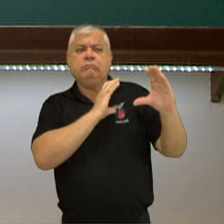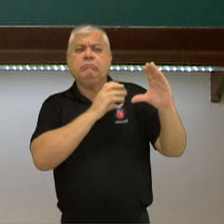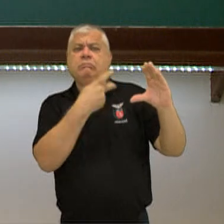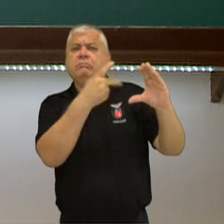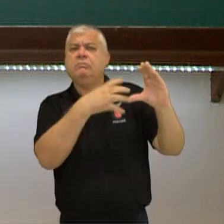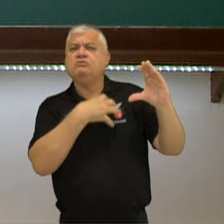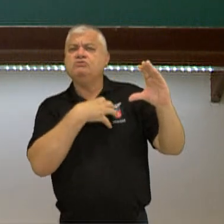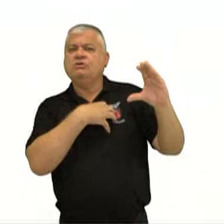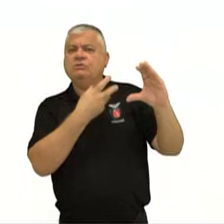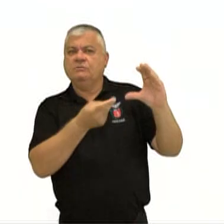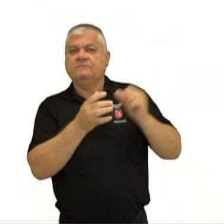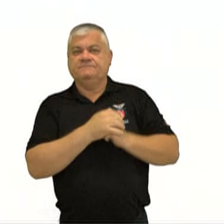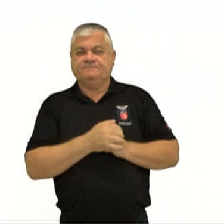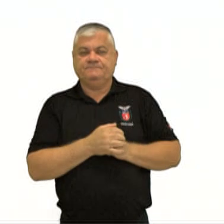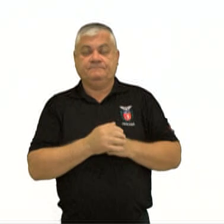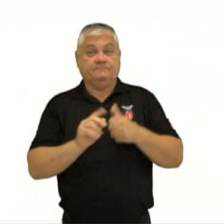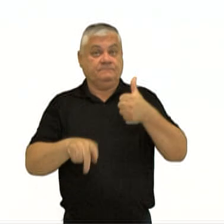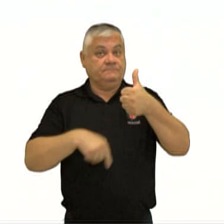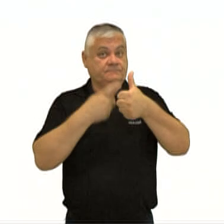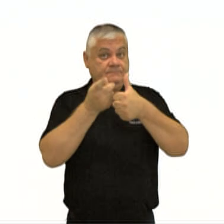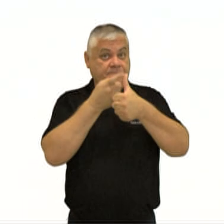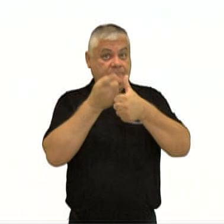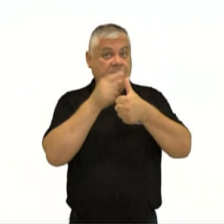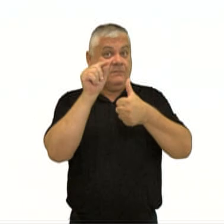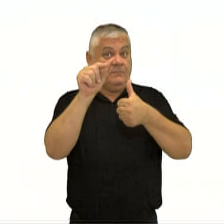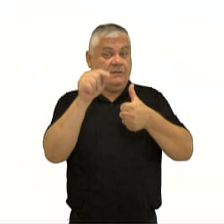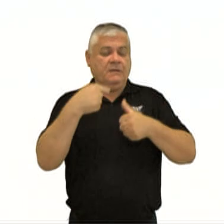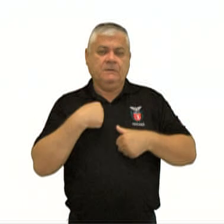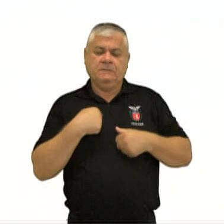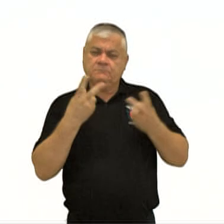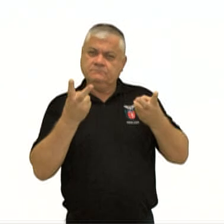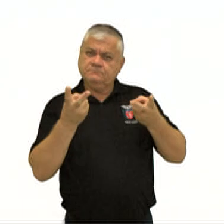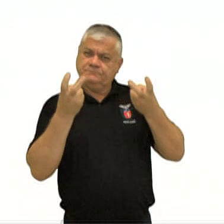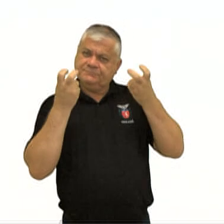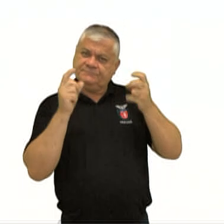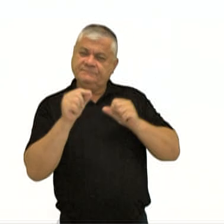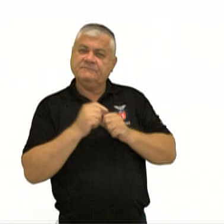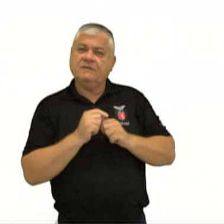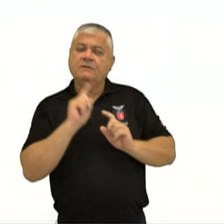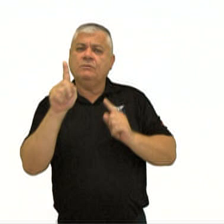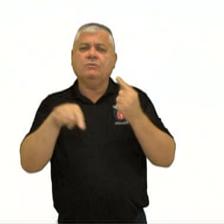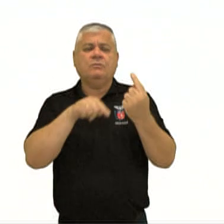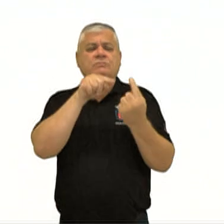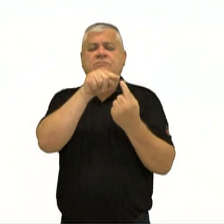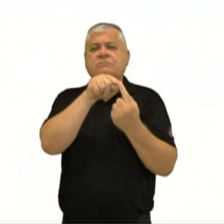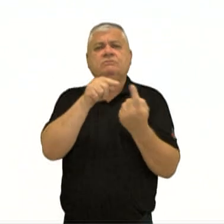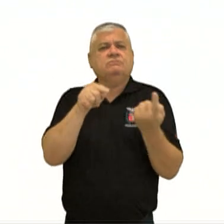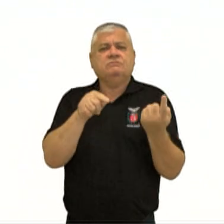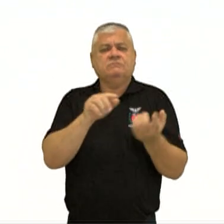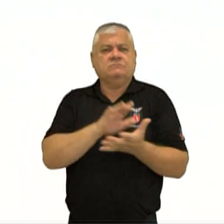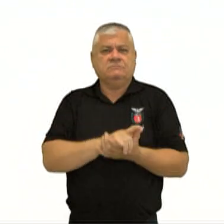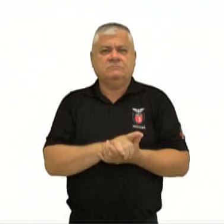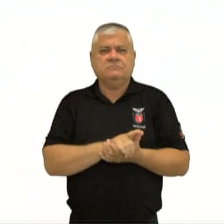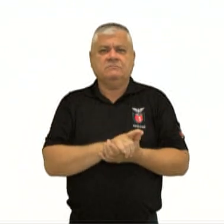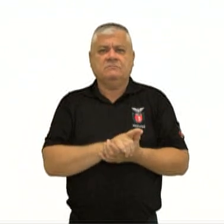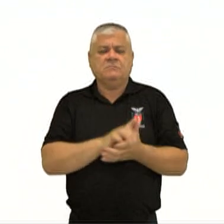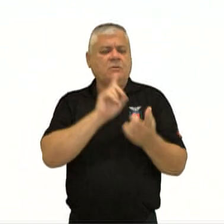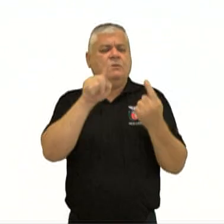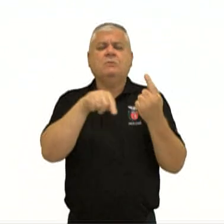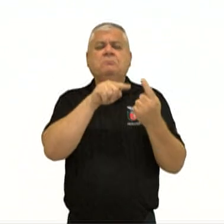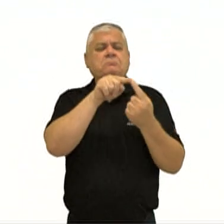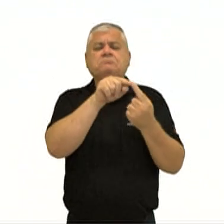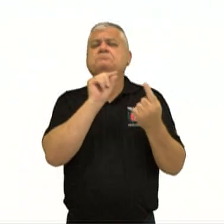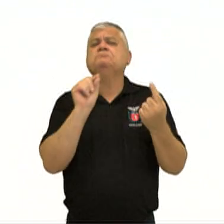então? Vejam só, primeira coisa que a gente tem que analisar sempre é a questão dos objetivos. Então vejam, quais são os